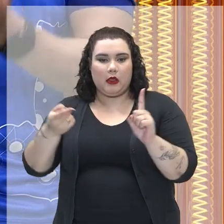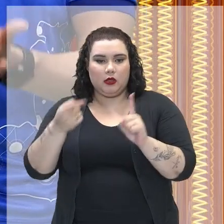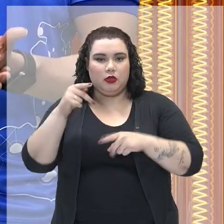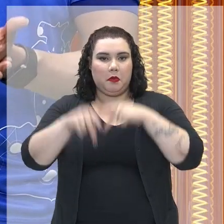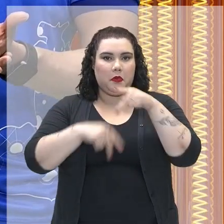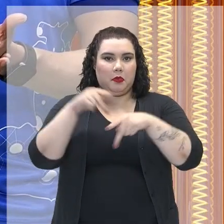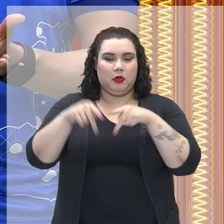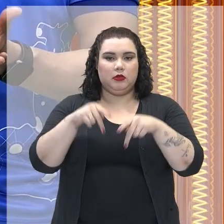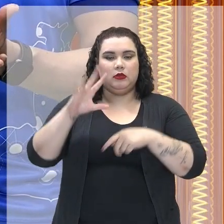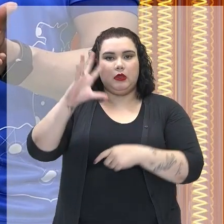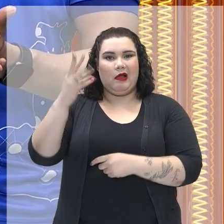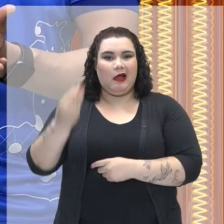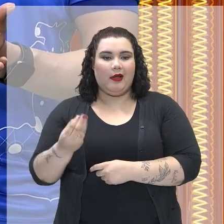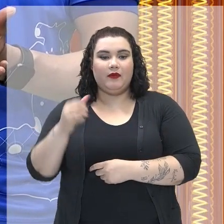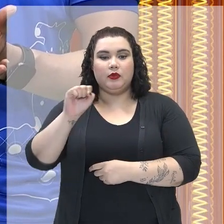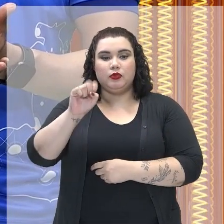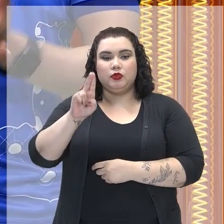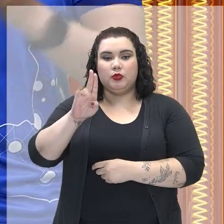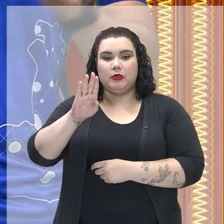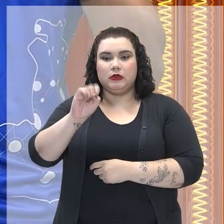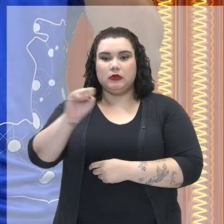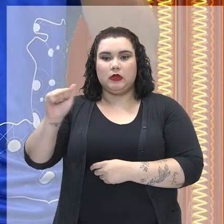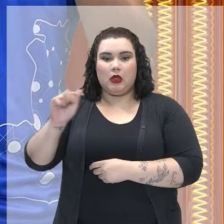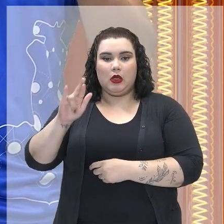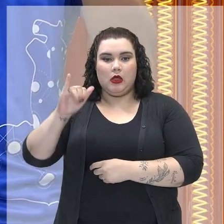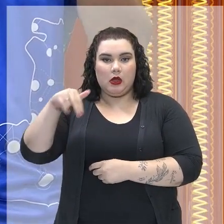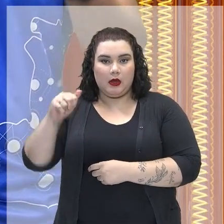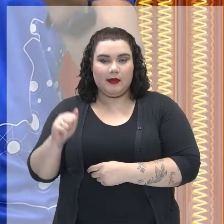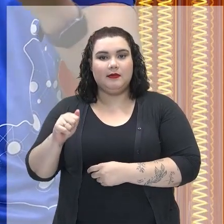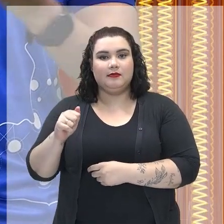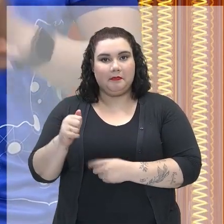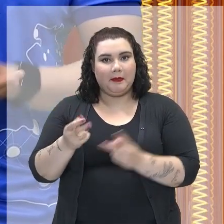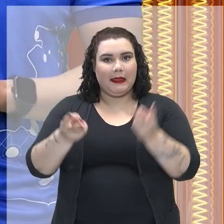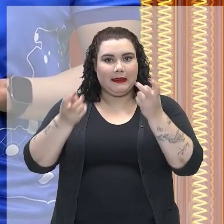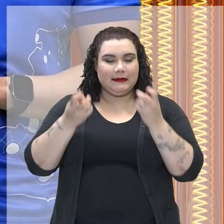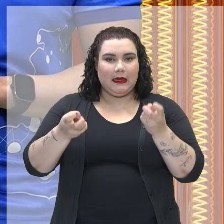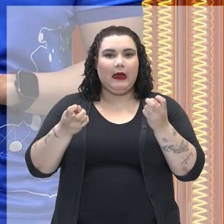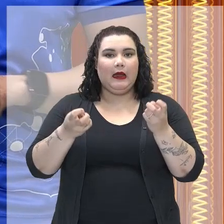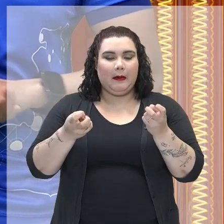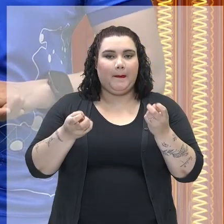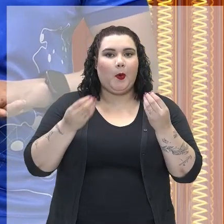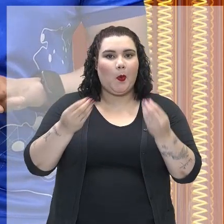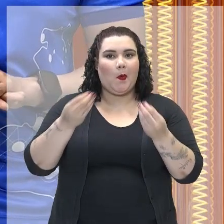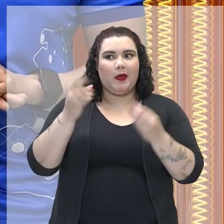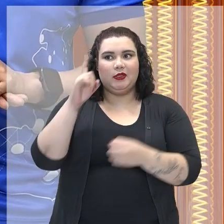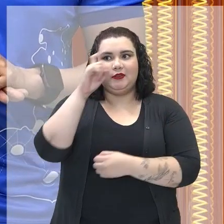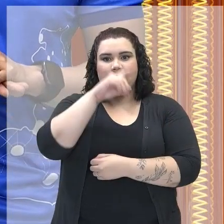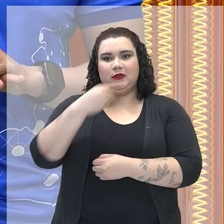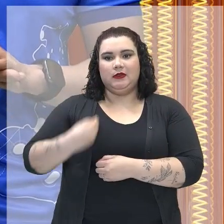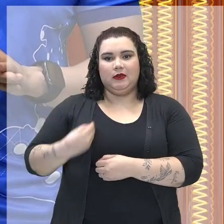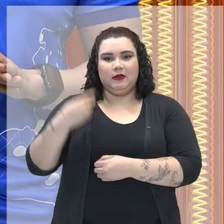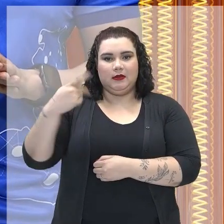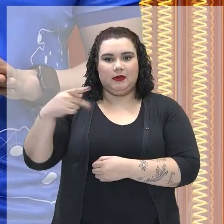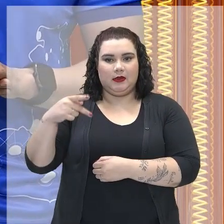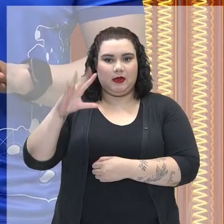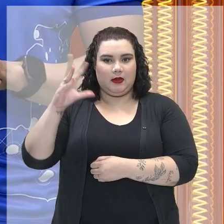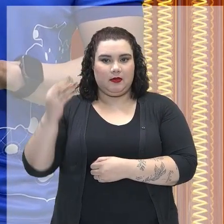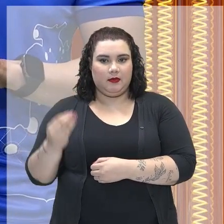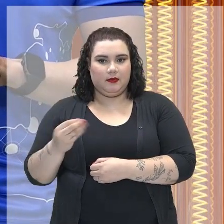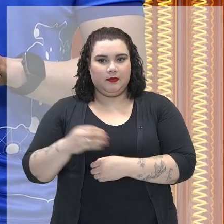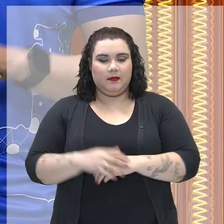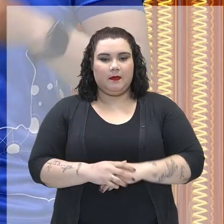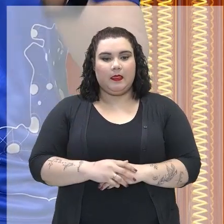da África subsaariana vivendo em favelas, para vocês entenderem a gravidade da situação na chamada África subsaariana, tá?